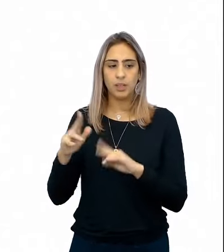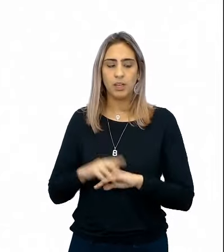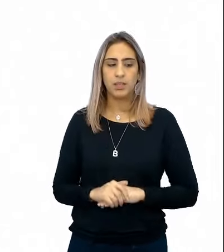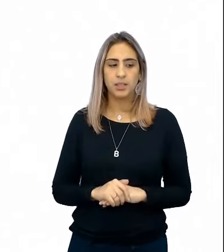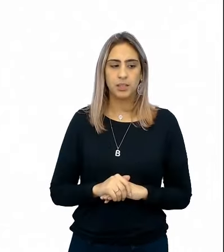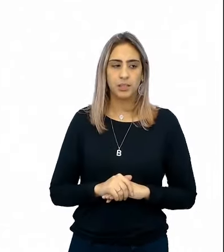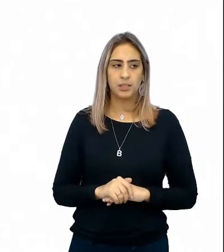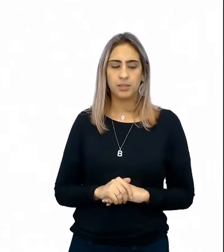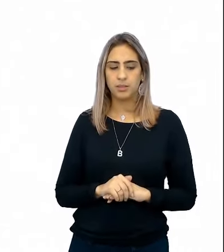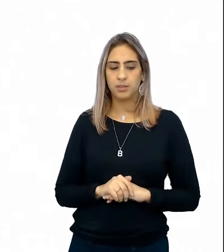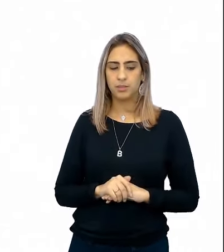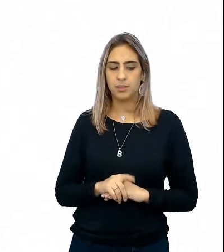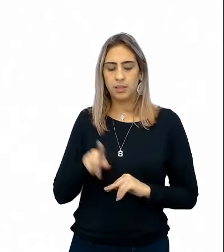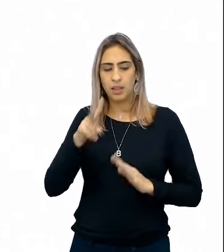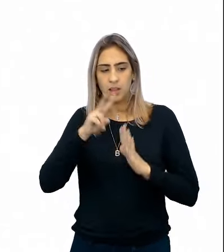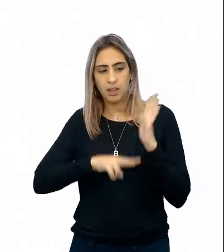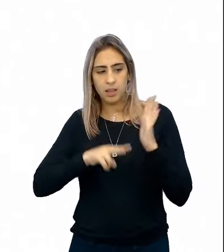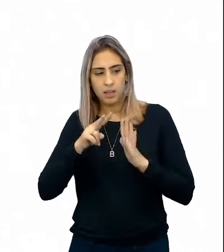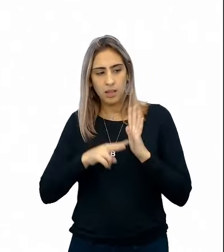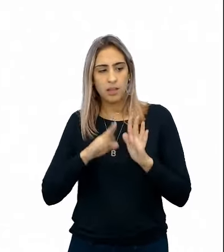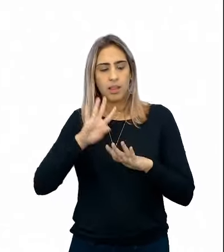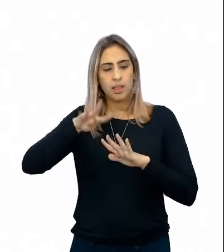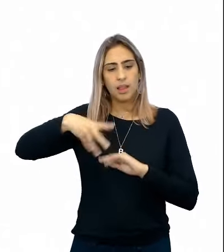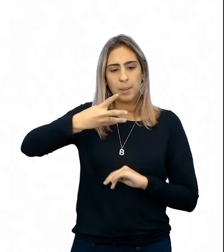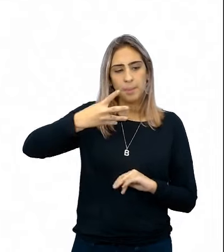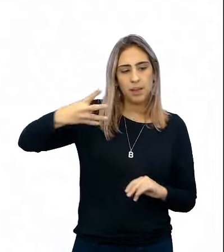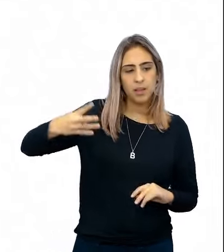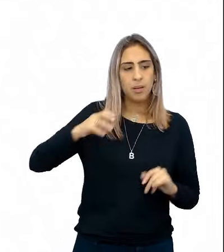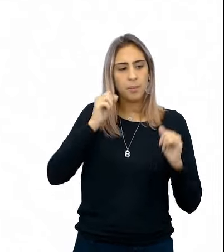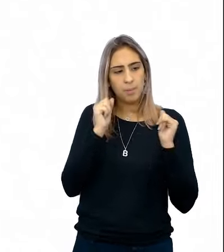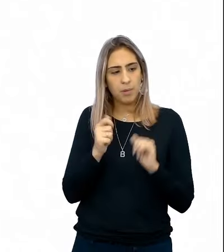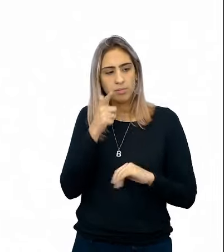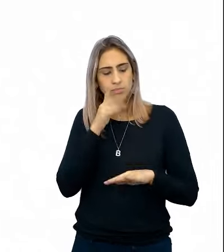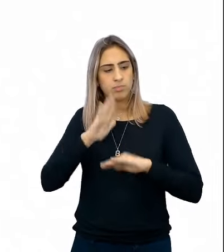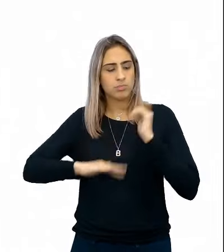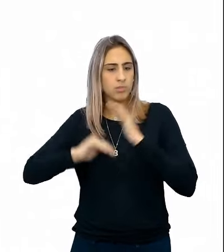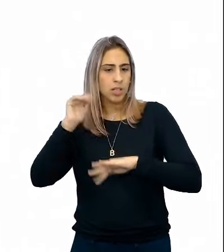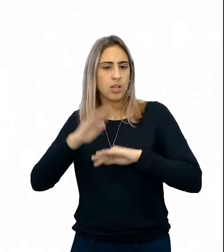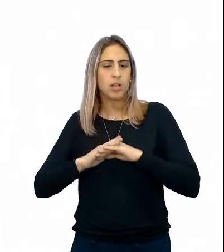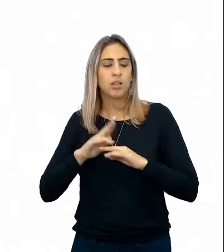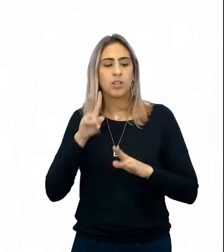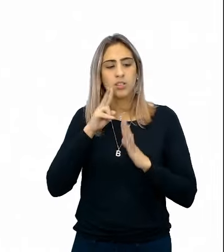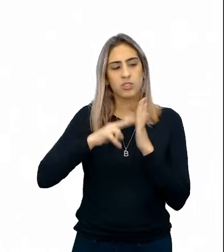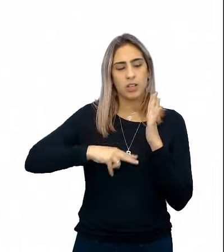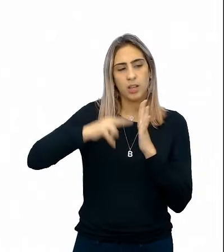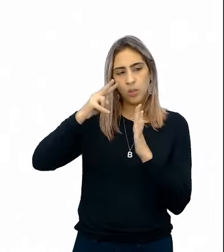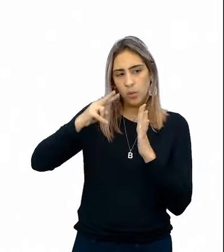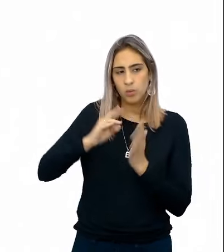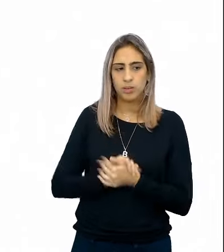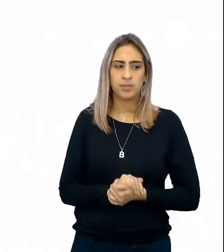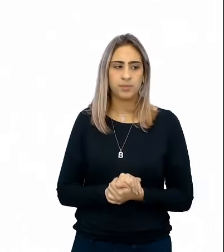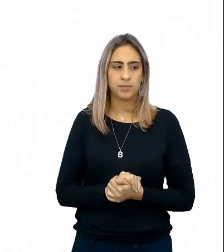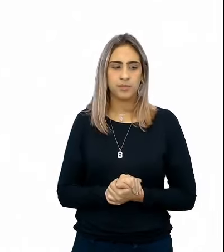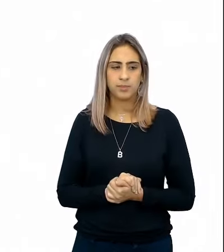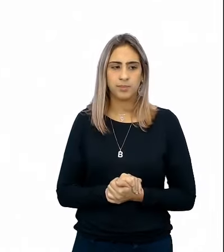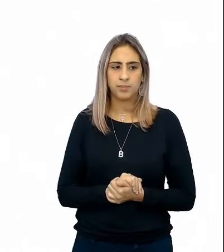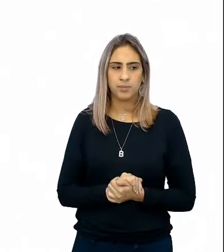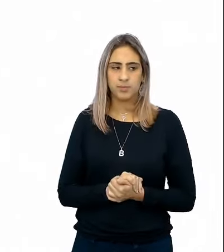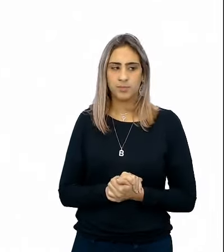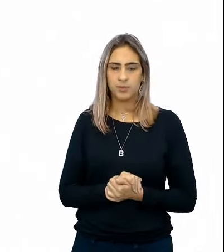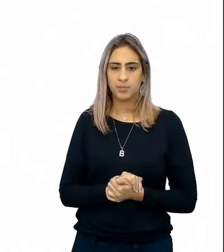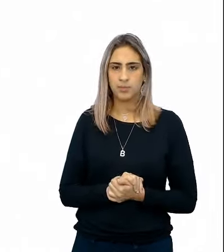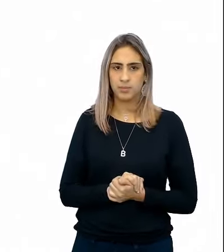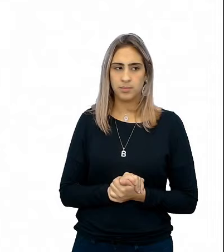eles retomem a leitura da tabela e possam construir procedimentos de leitura. Por isso que quando a gente